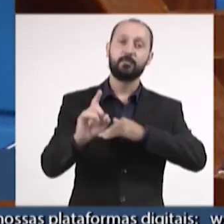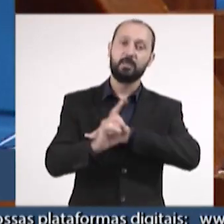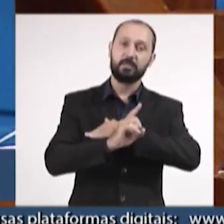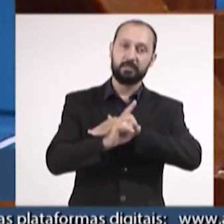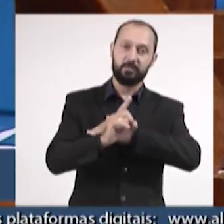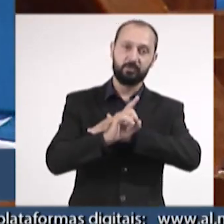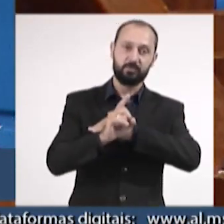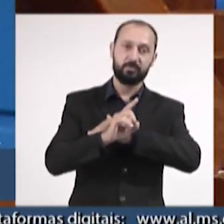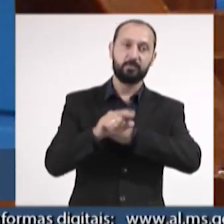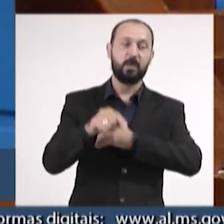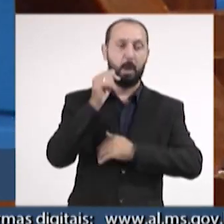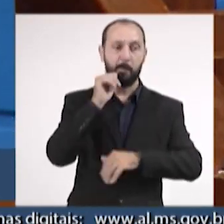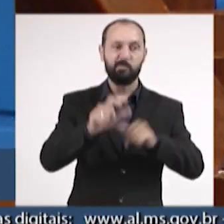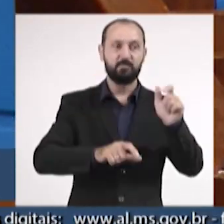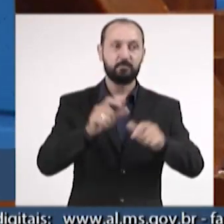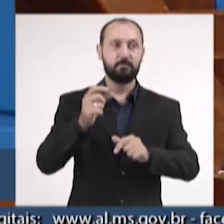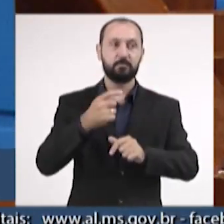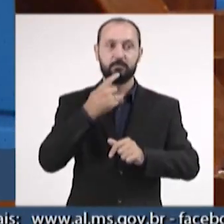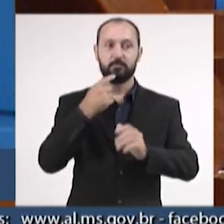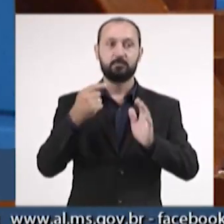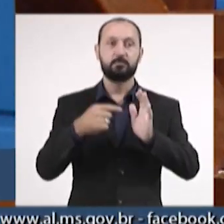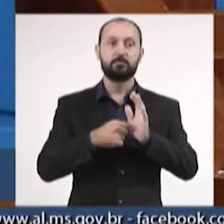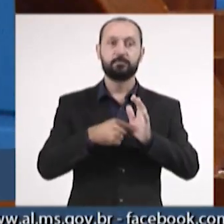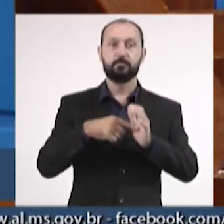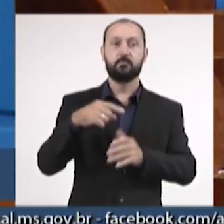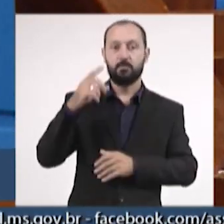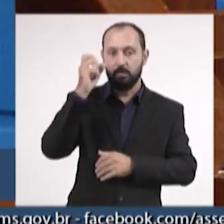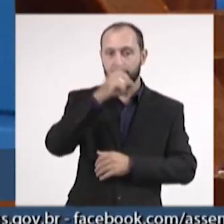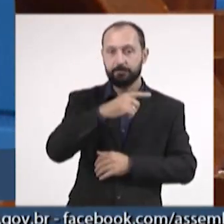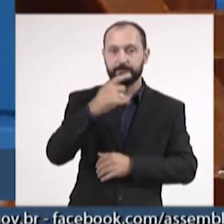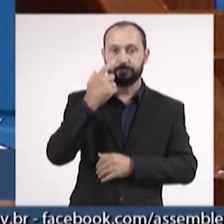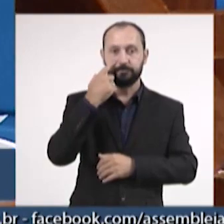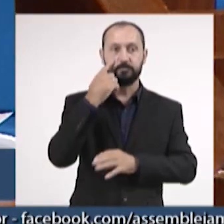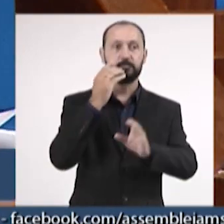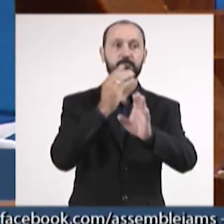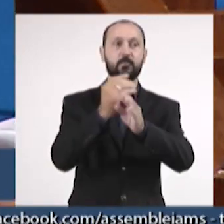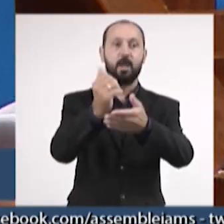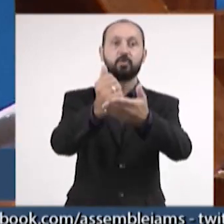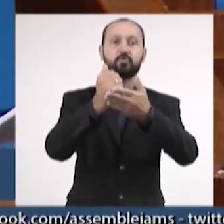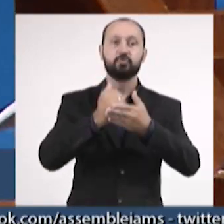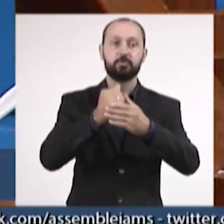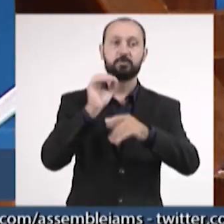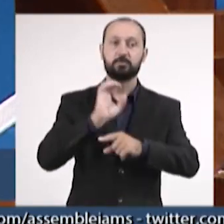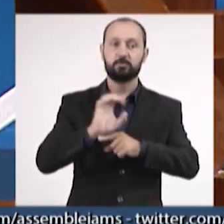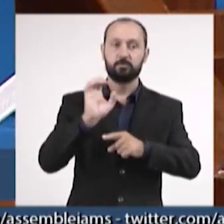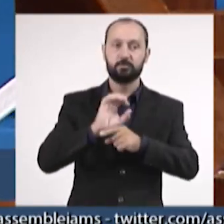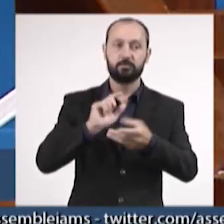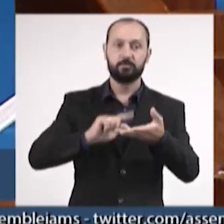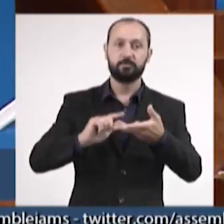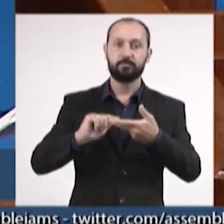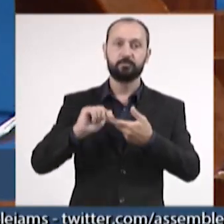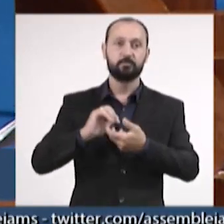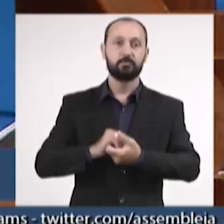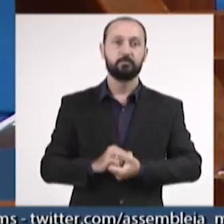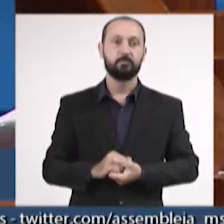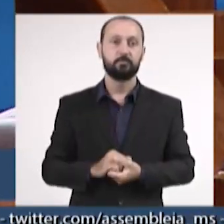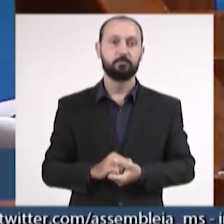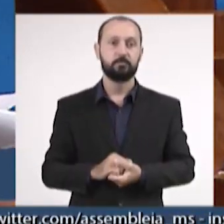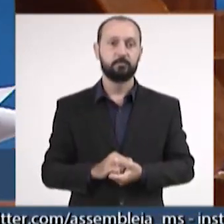de atendimento, as mulheres relatam dificuldades em buscar a ajuda do Estado por uma série de